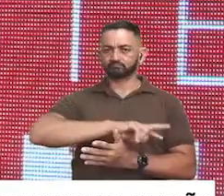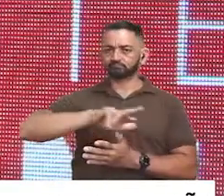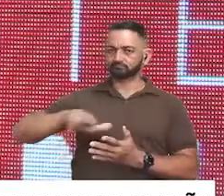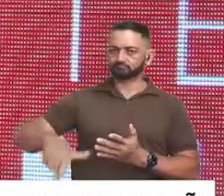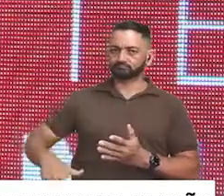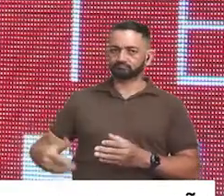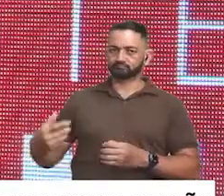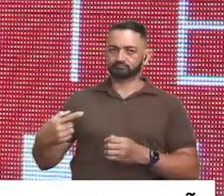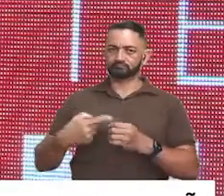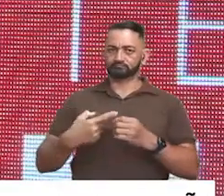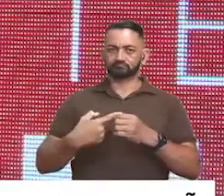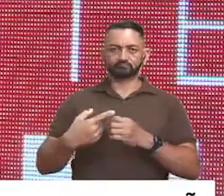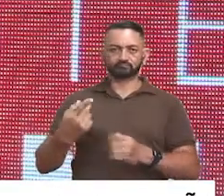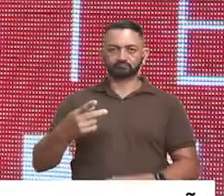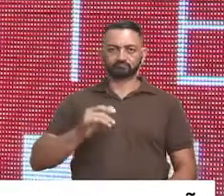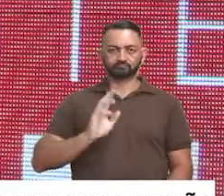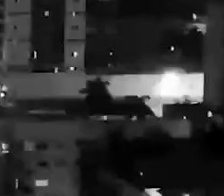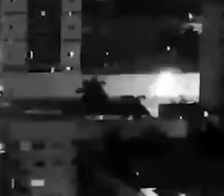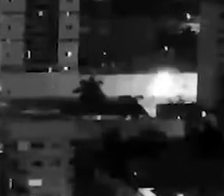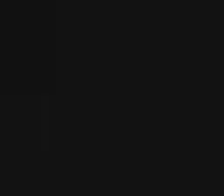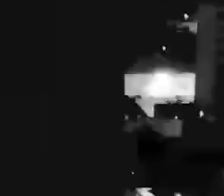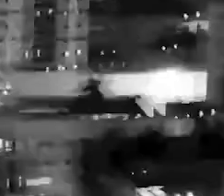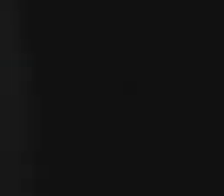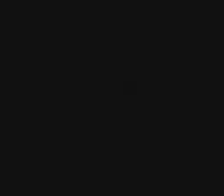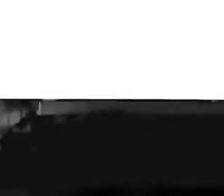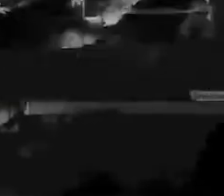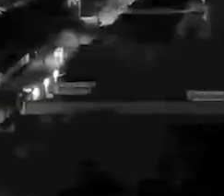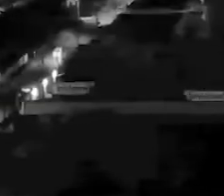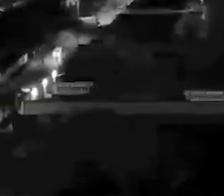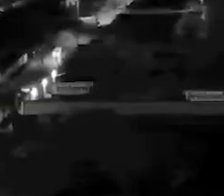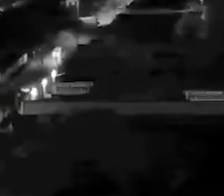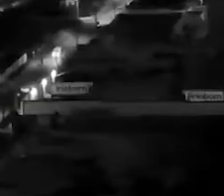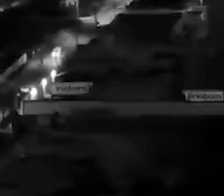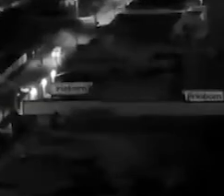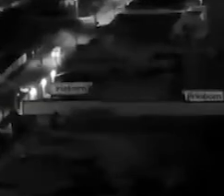sou corra em várias cidades aqui do Maranhão online